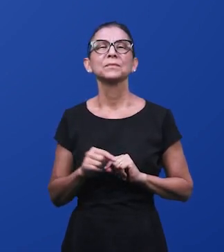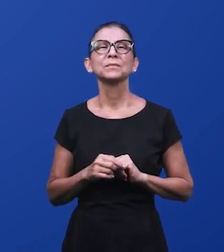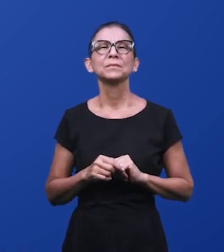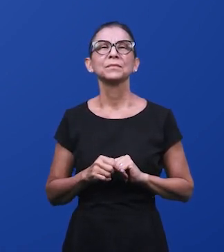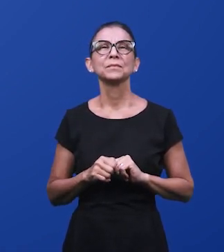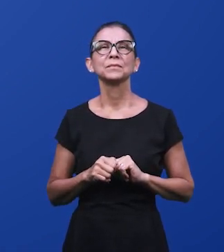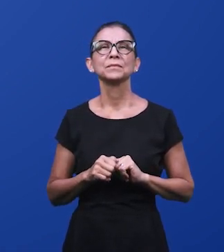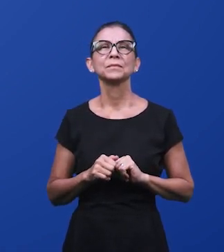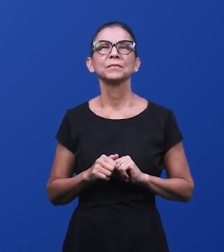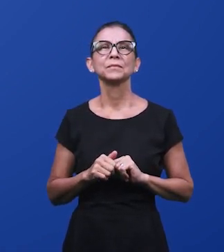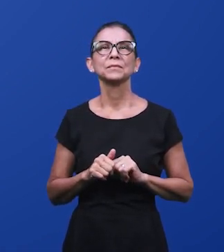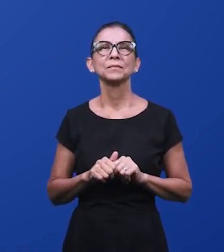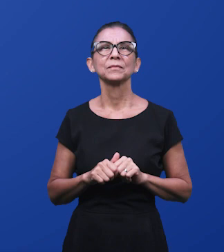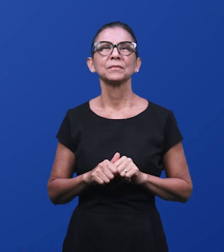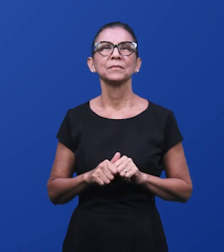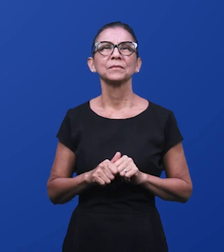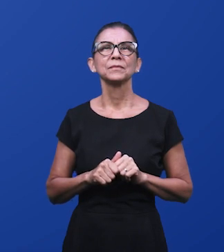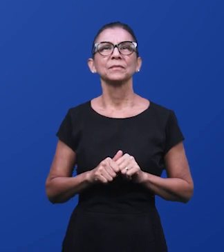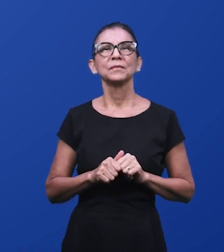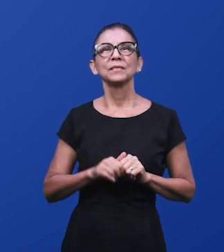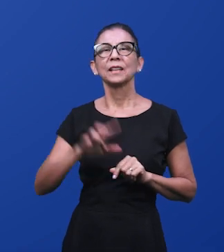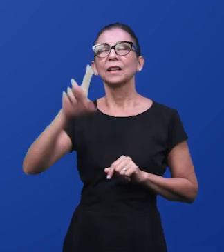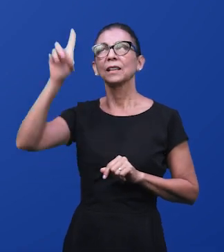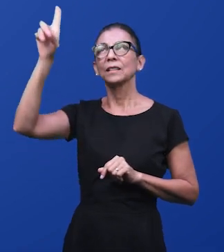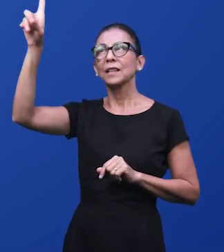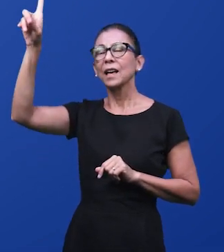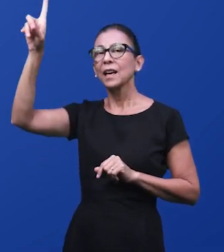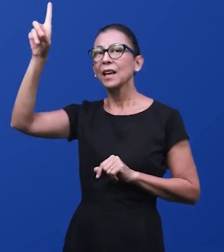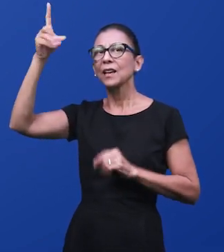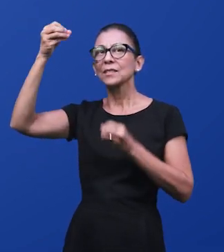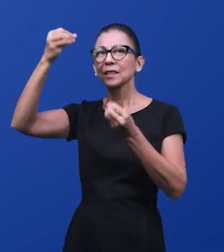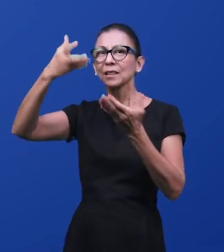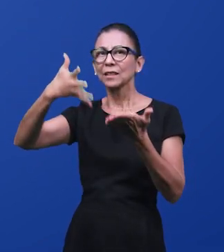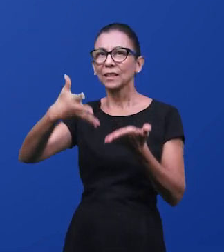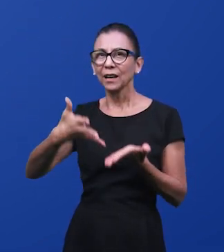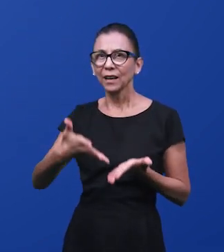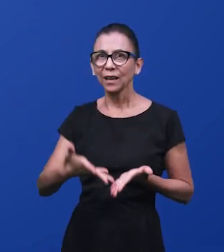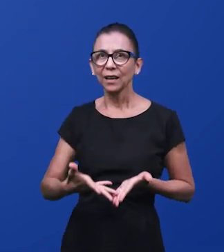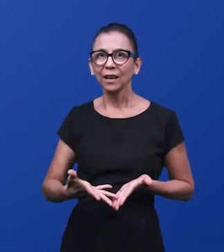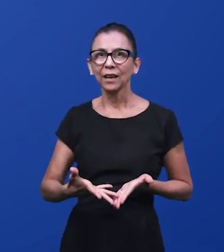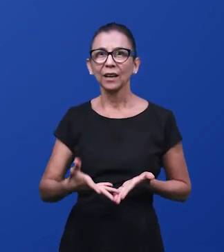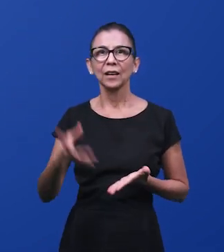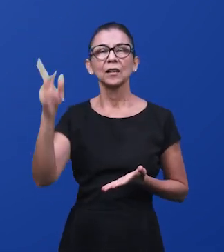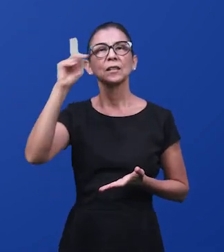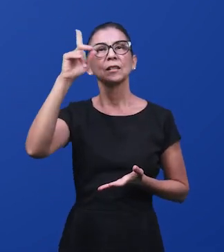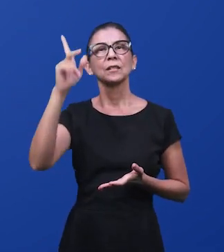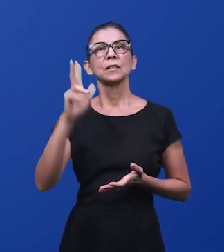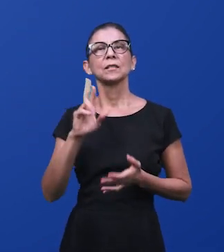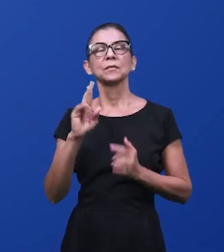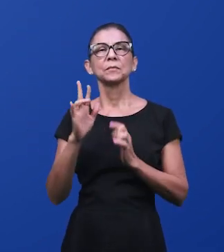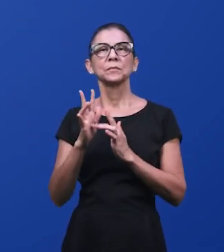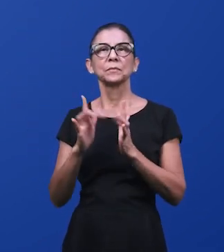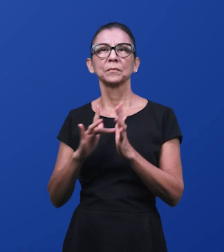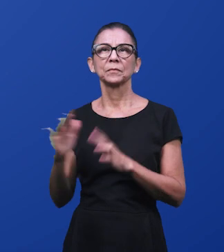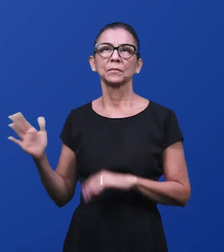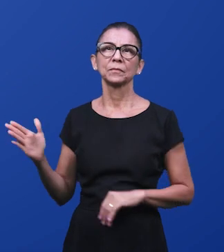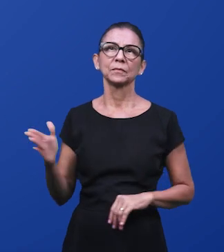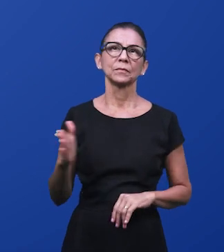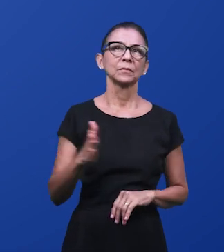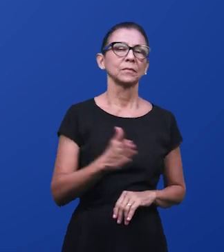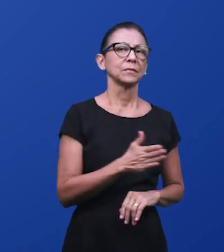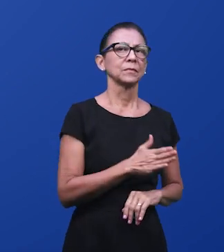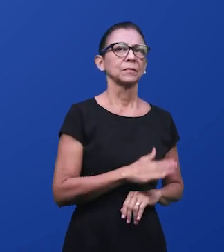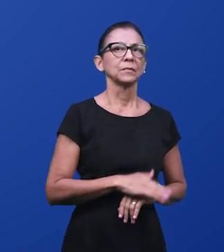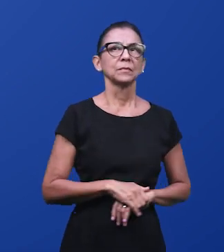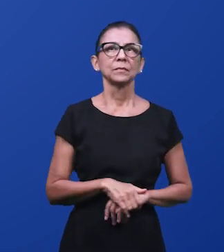Deus. Vem de Deus. Muito bem. A paz do Senhor. Qual é a relação profética